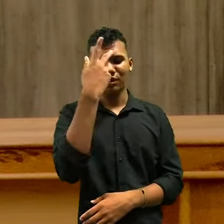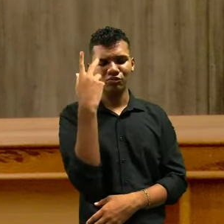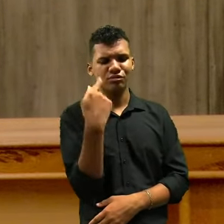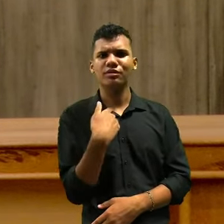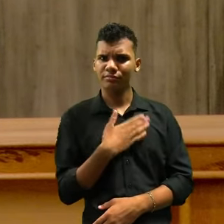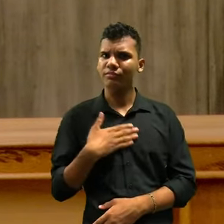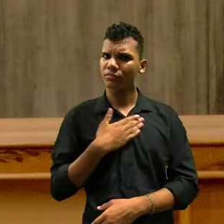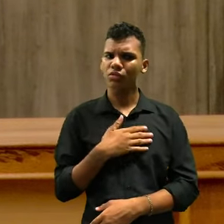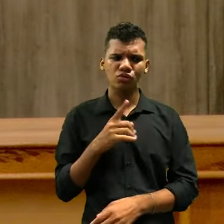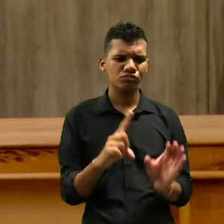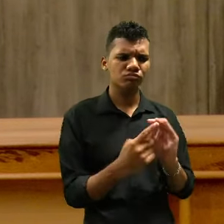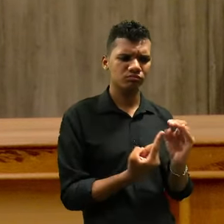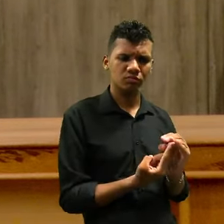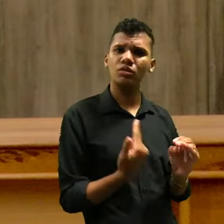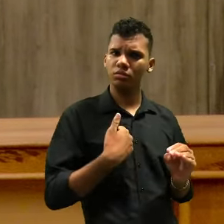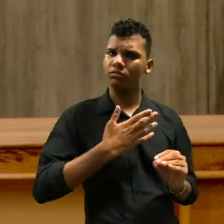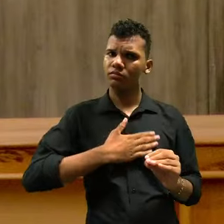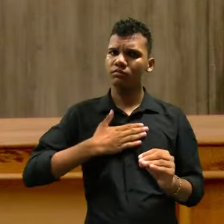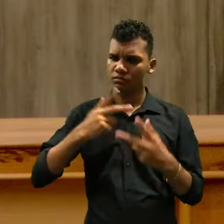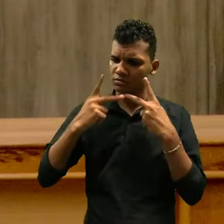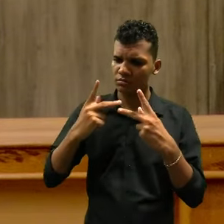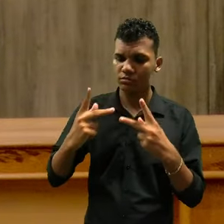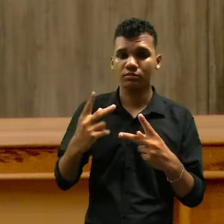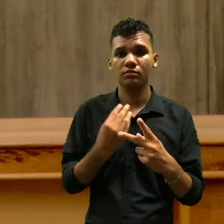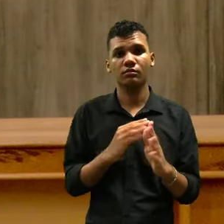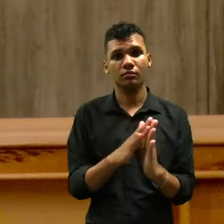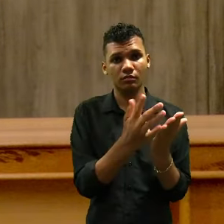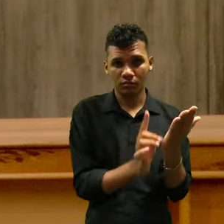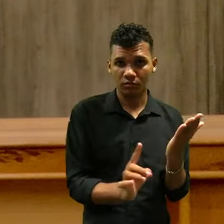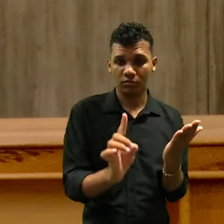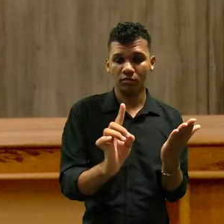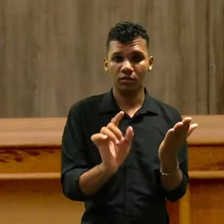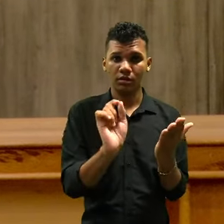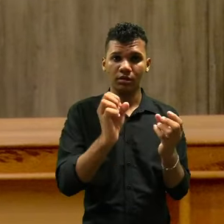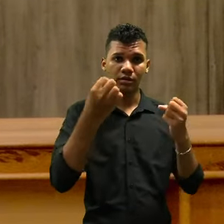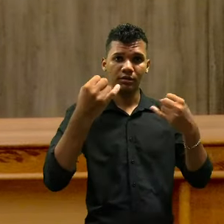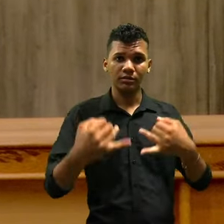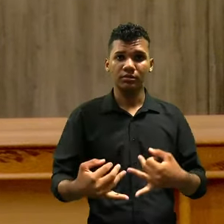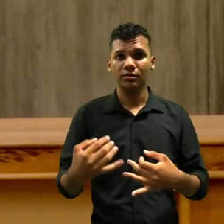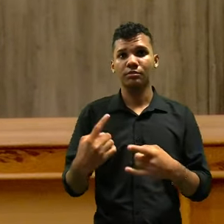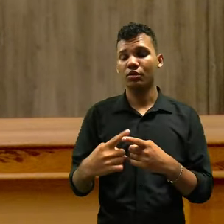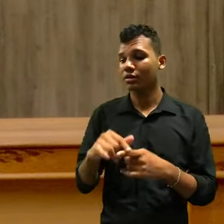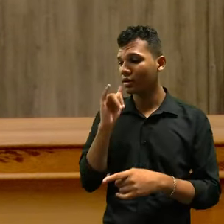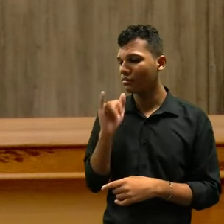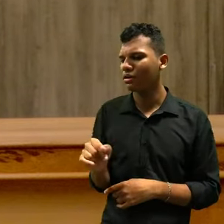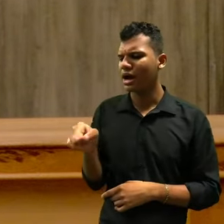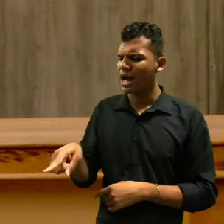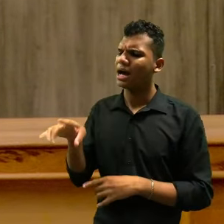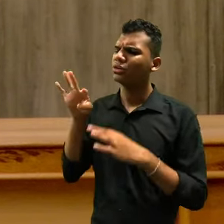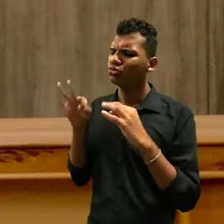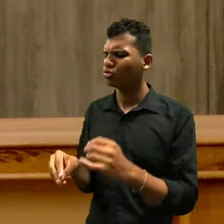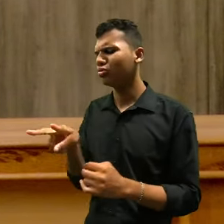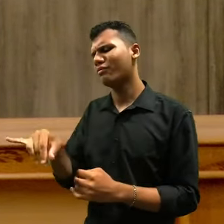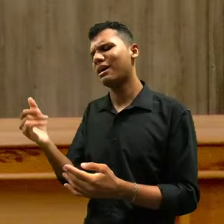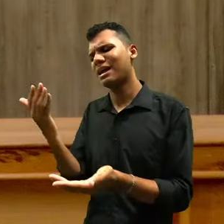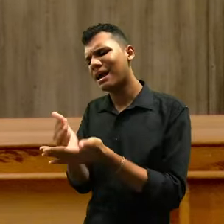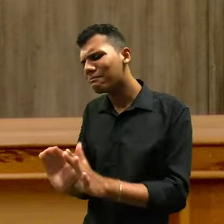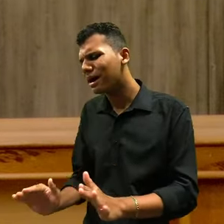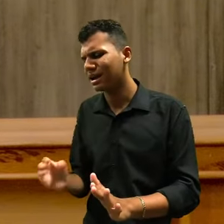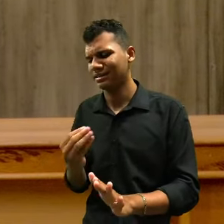Olhe para cá irmão Eu tenho que Pregar a Bíblia querido irmão eu quero te dizer que tudo ISO isso vai passar tudo isso vai passar vai passar mas